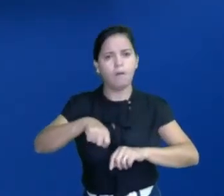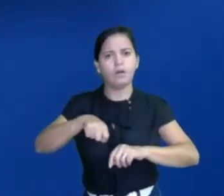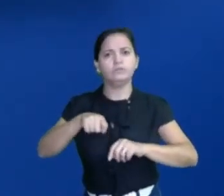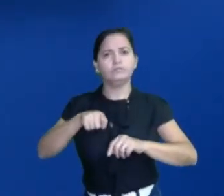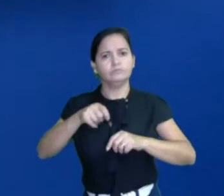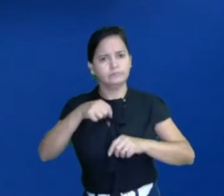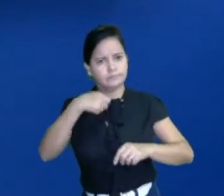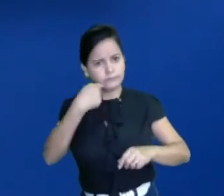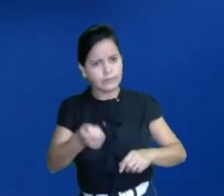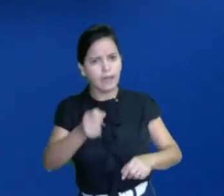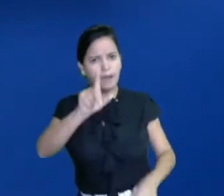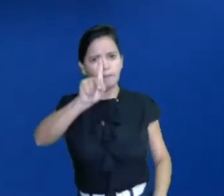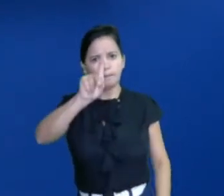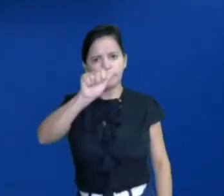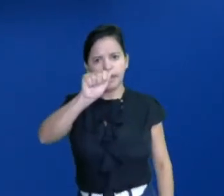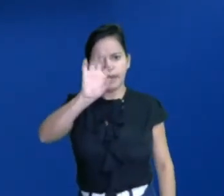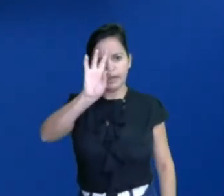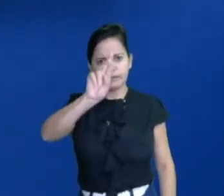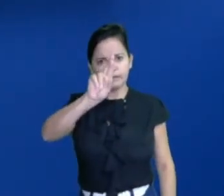certo?